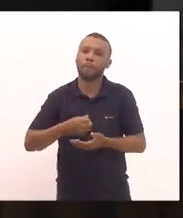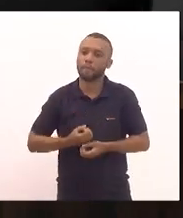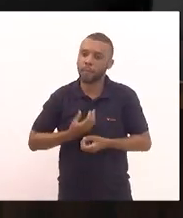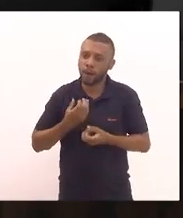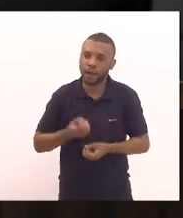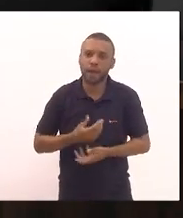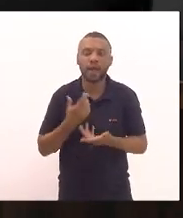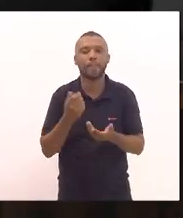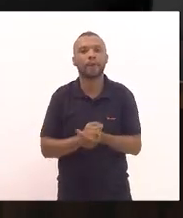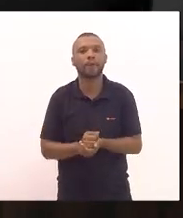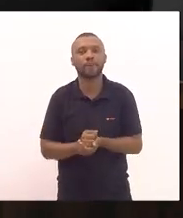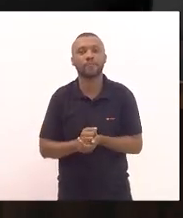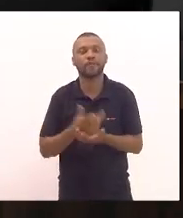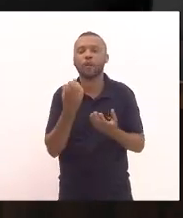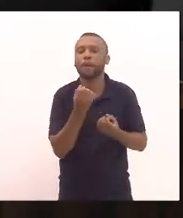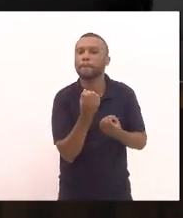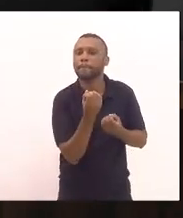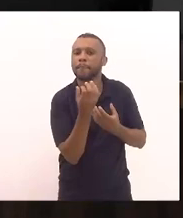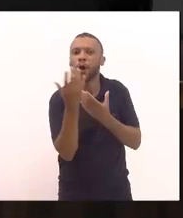Vou-me embora para Passárgada,